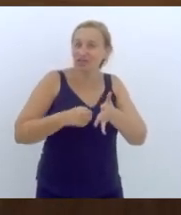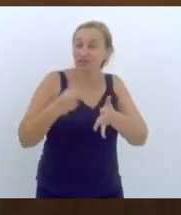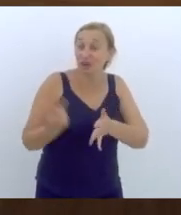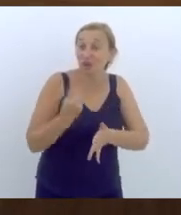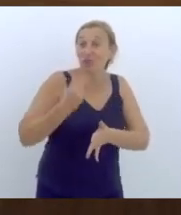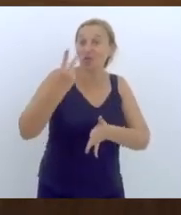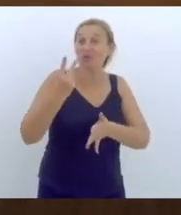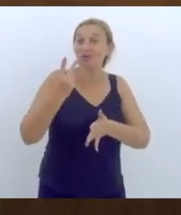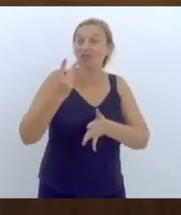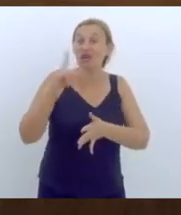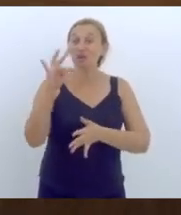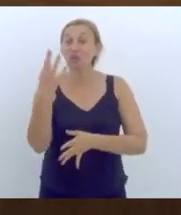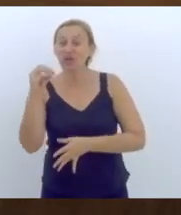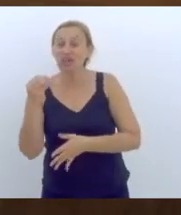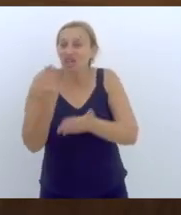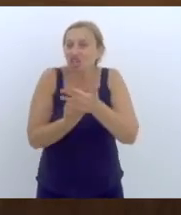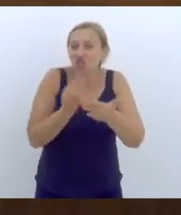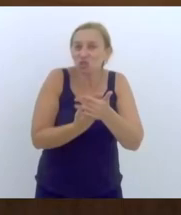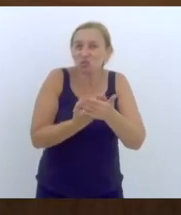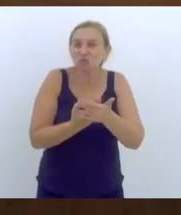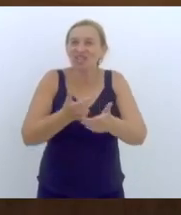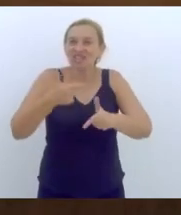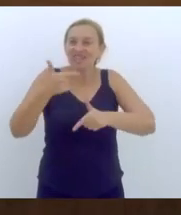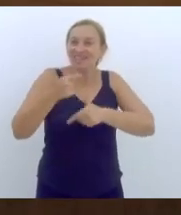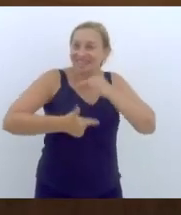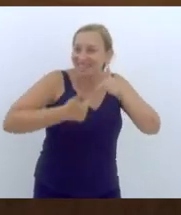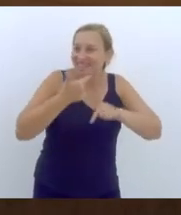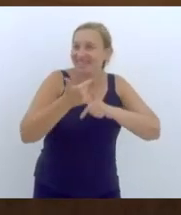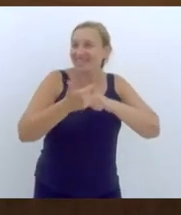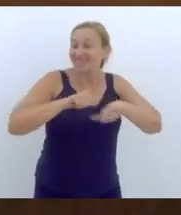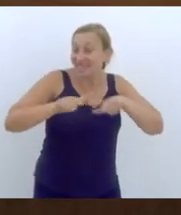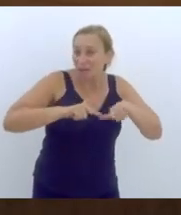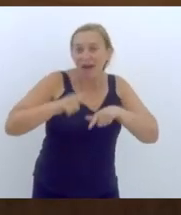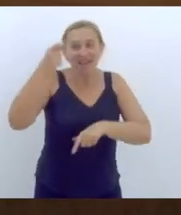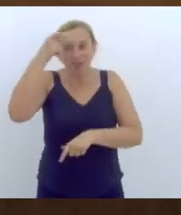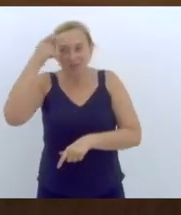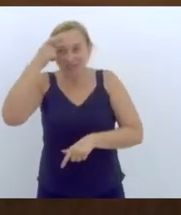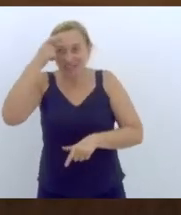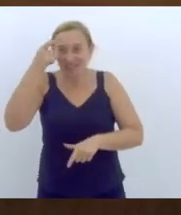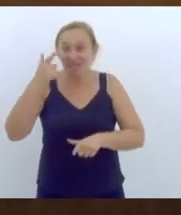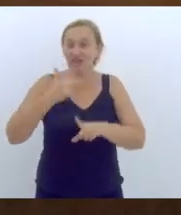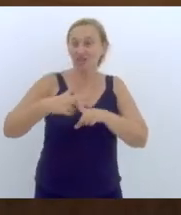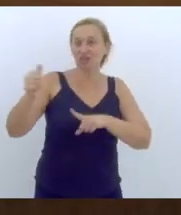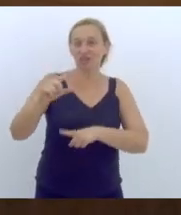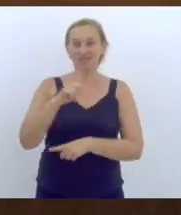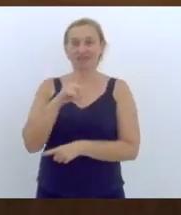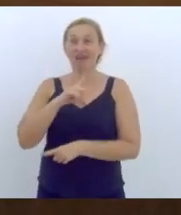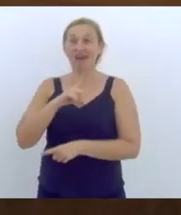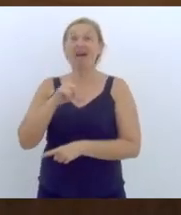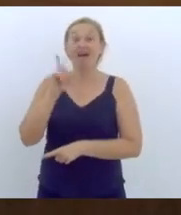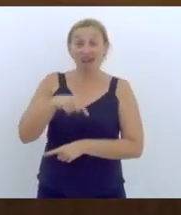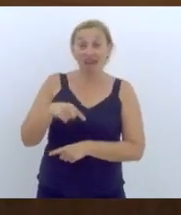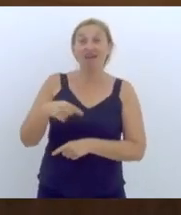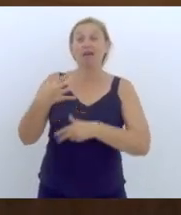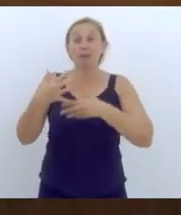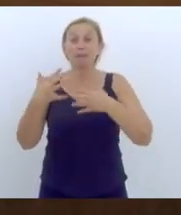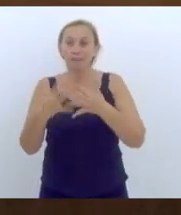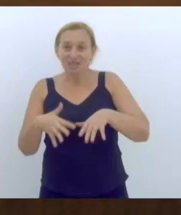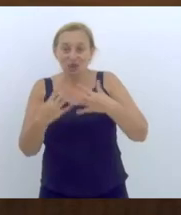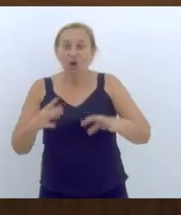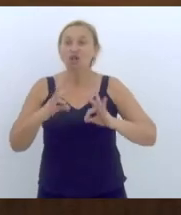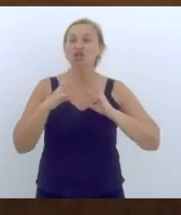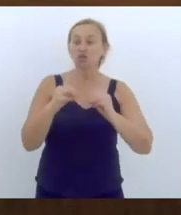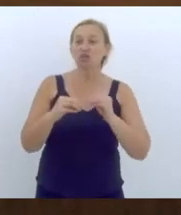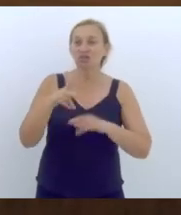nosso hino, estuda e trabalha consciente de que a luta no presente vitória vai trazer. Então é assim a Petrópolis que todos chamam de